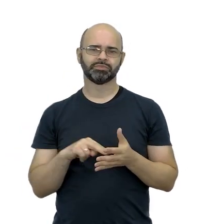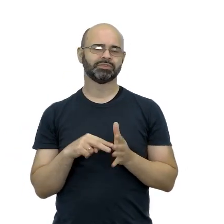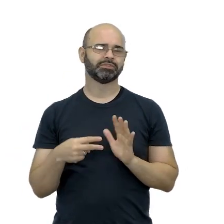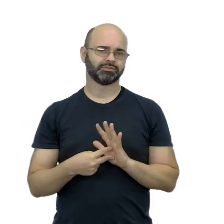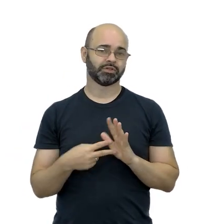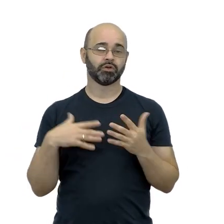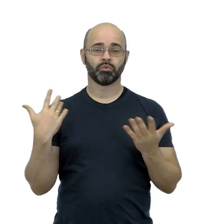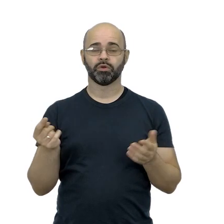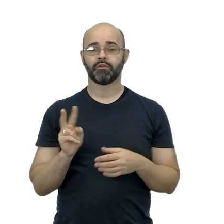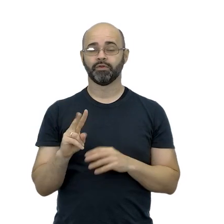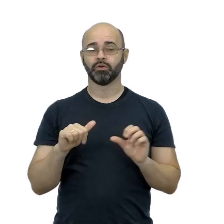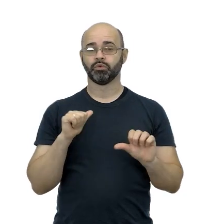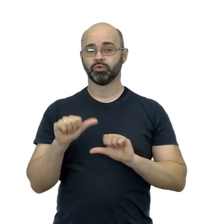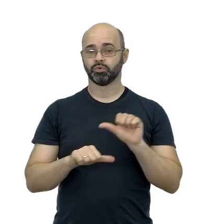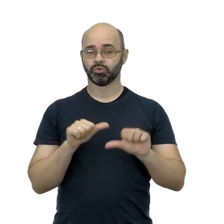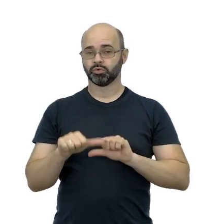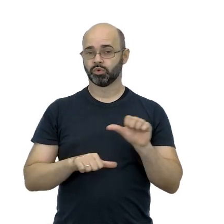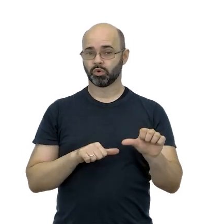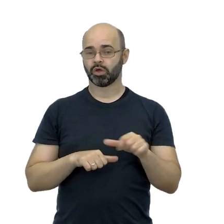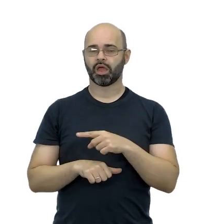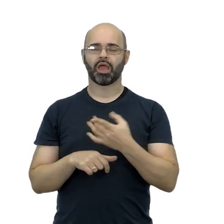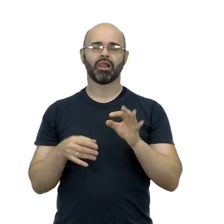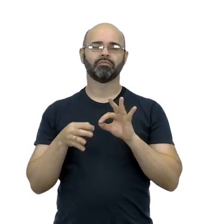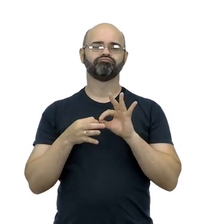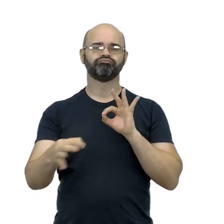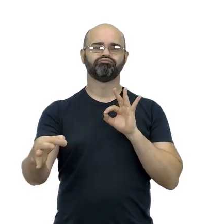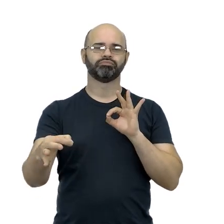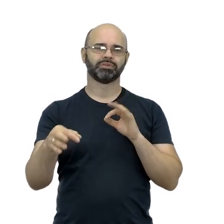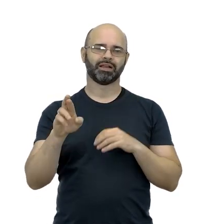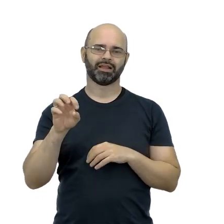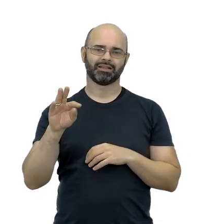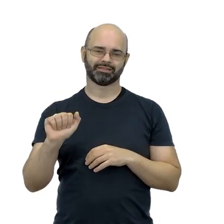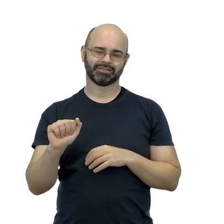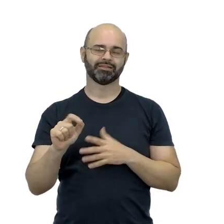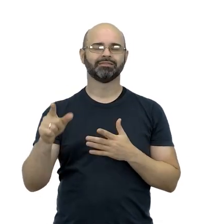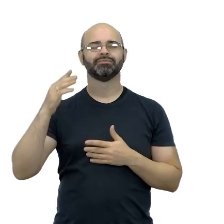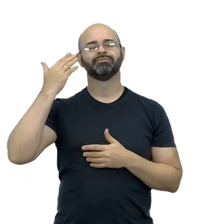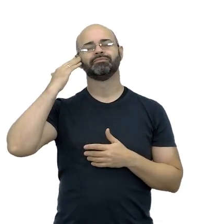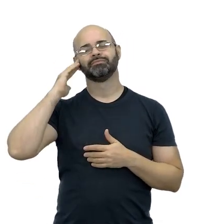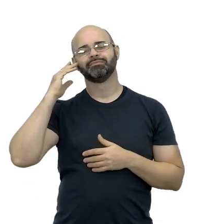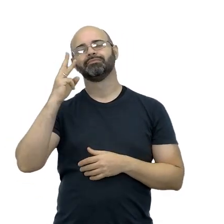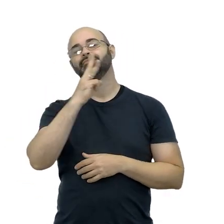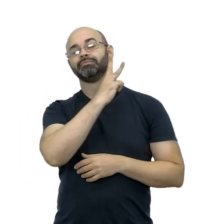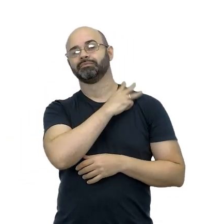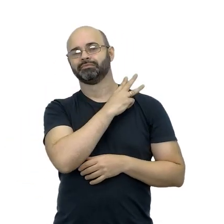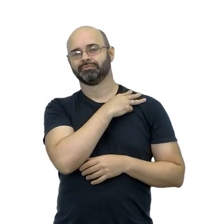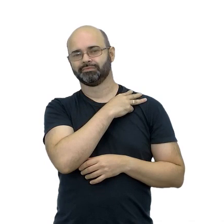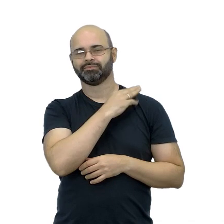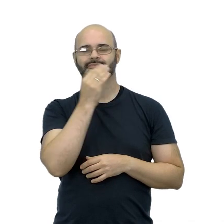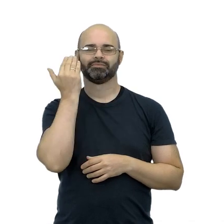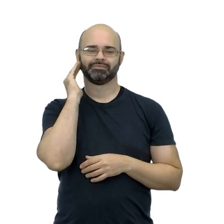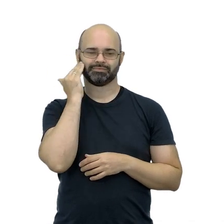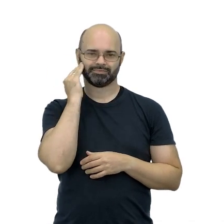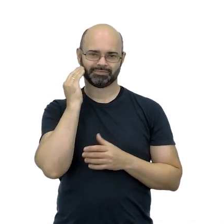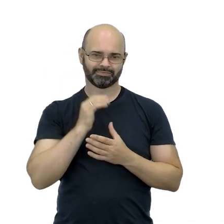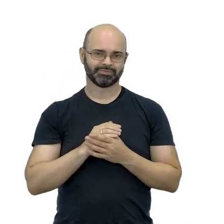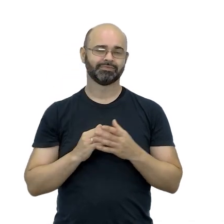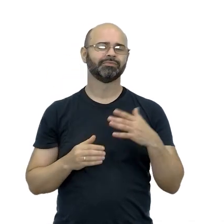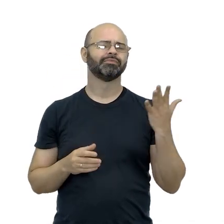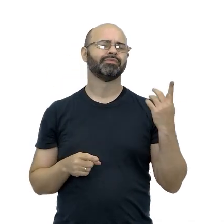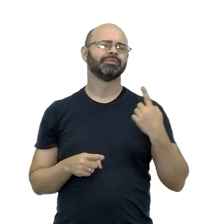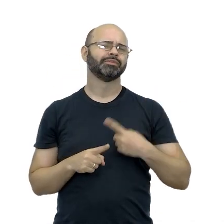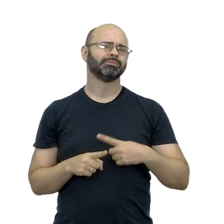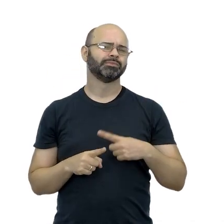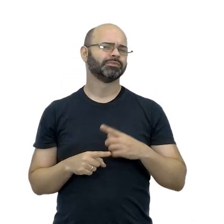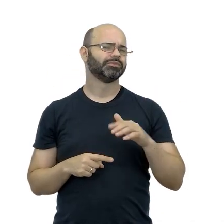trocar os valores para ela que satisfaçam, ela dê uma reta. E aí eu vou entender lá no terceiro ano do ensino médio, que é essa questão, por que